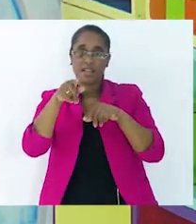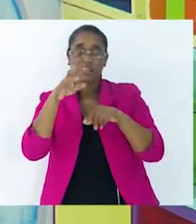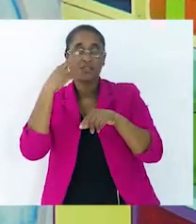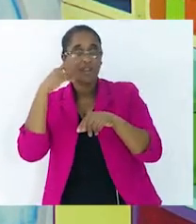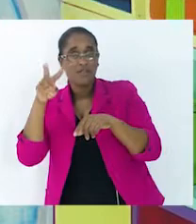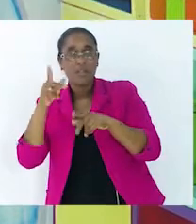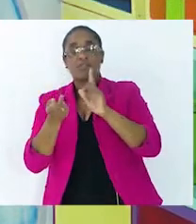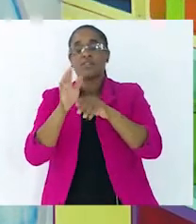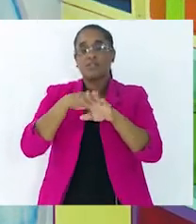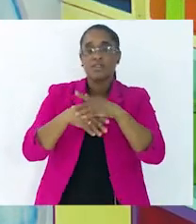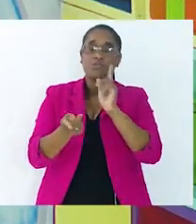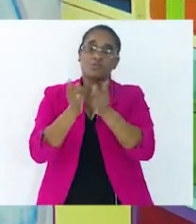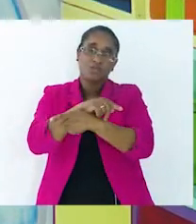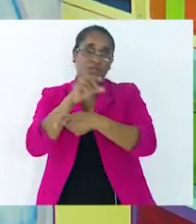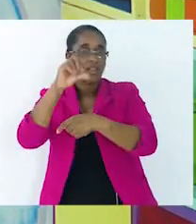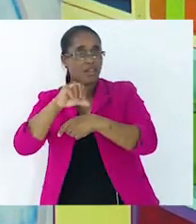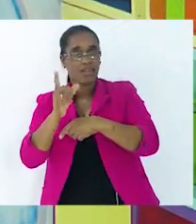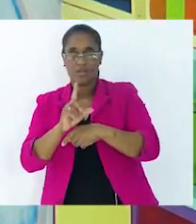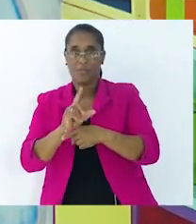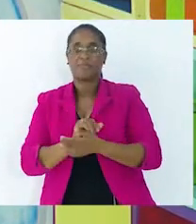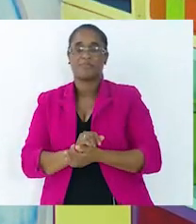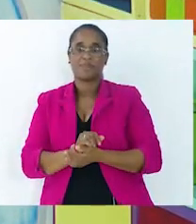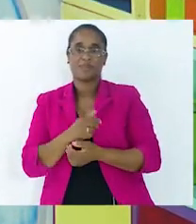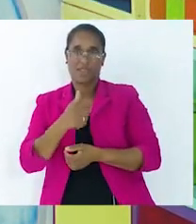a substituição sem errar, sem hipótese de errar, ok?